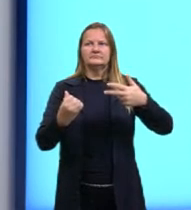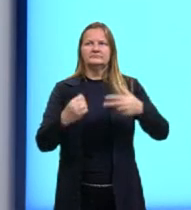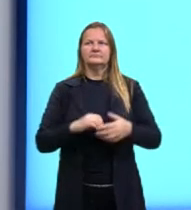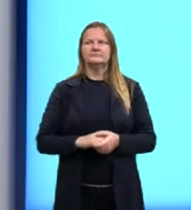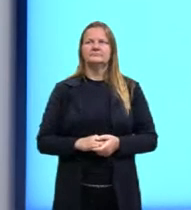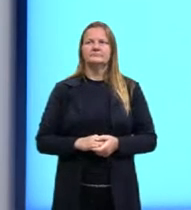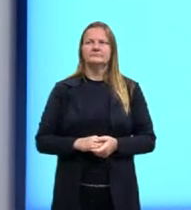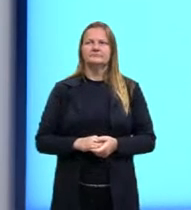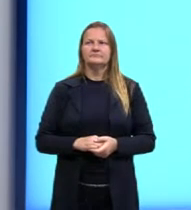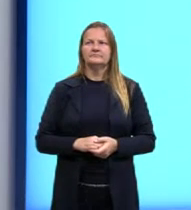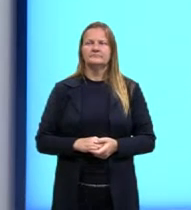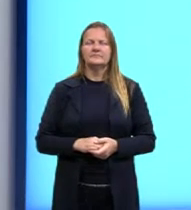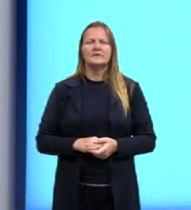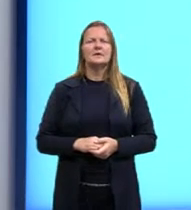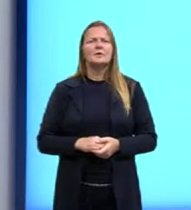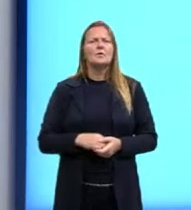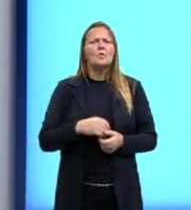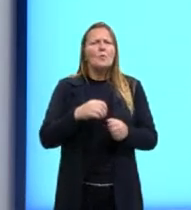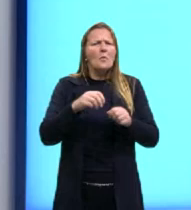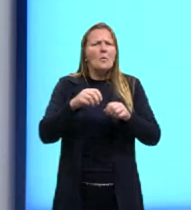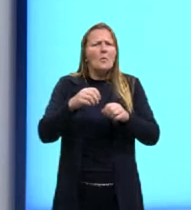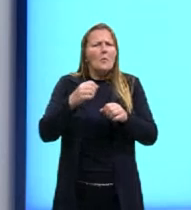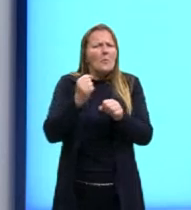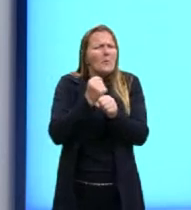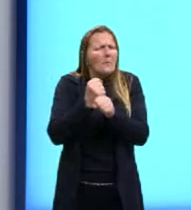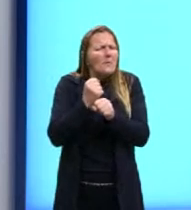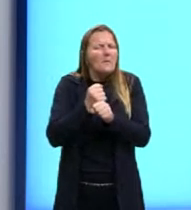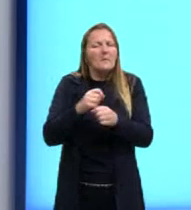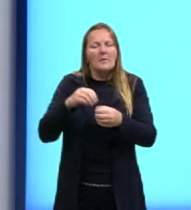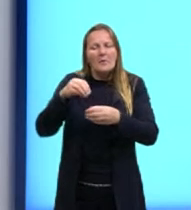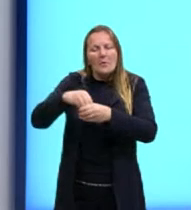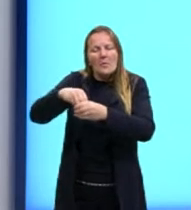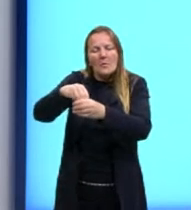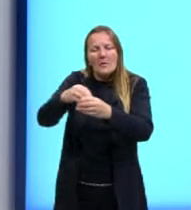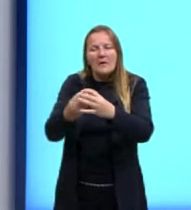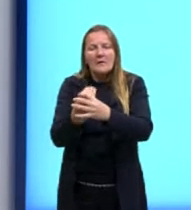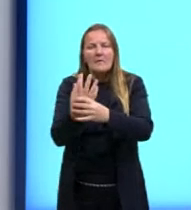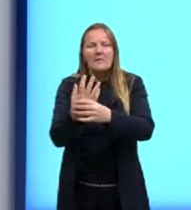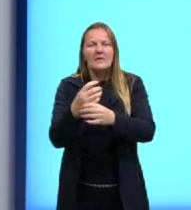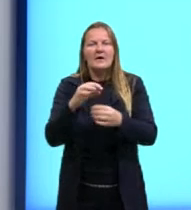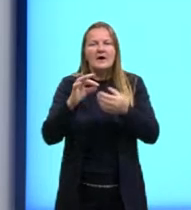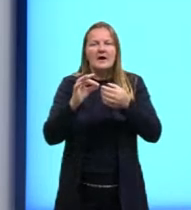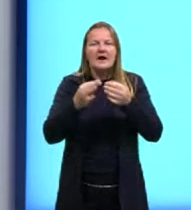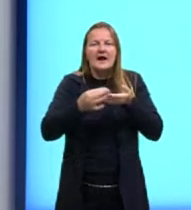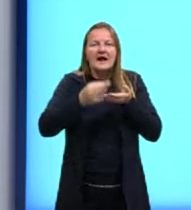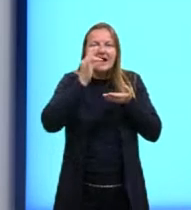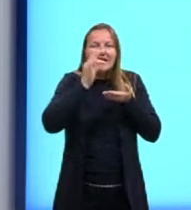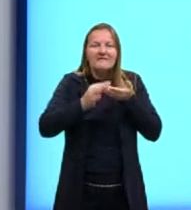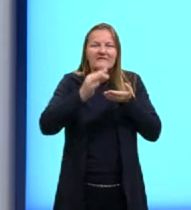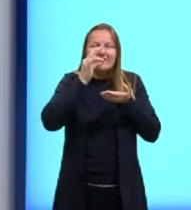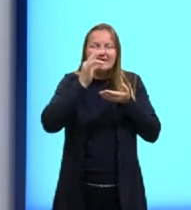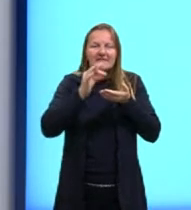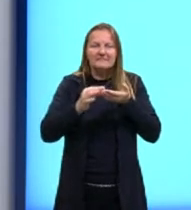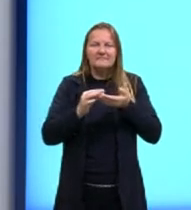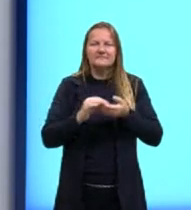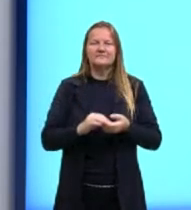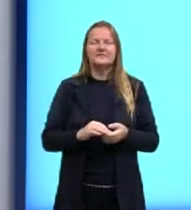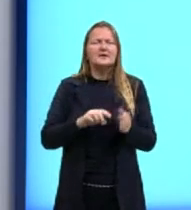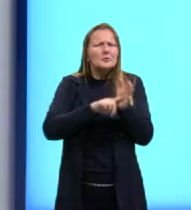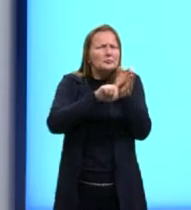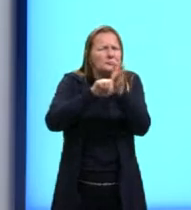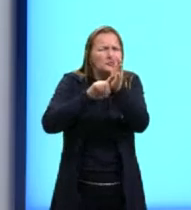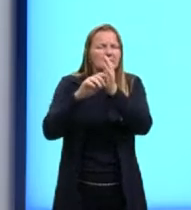aí nós temos um seguinte um produtor de café contratou uma empresa de consultoria para